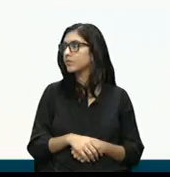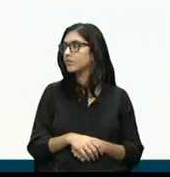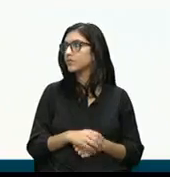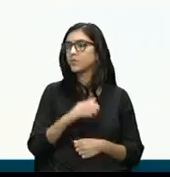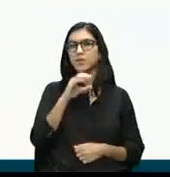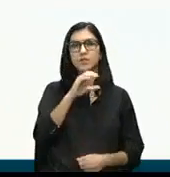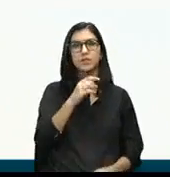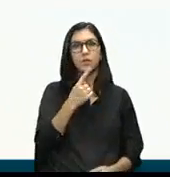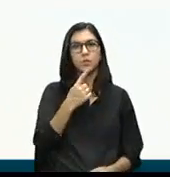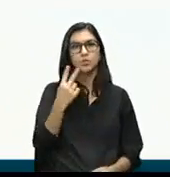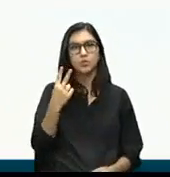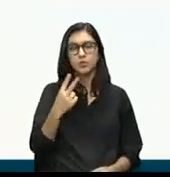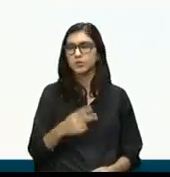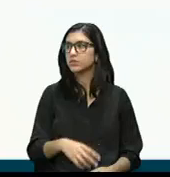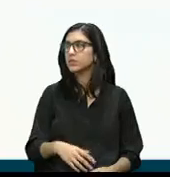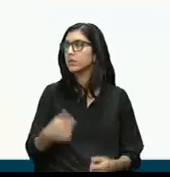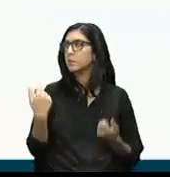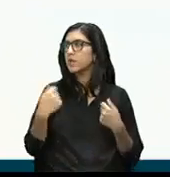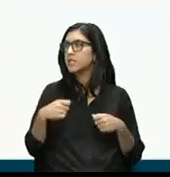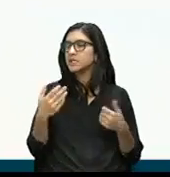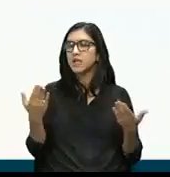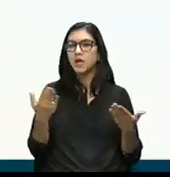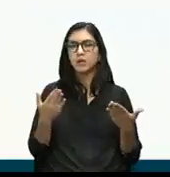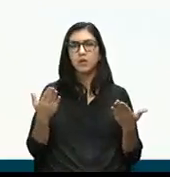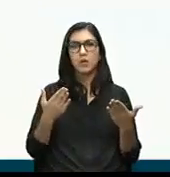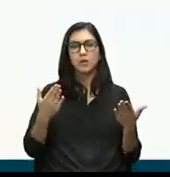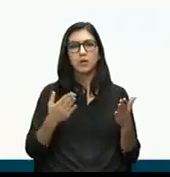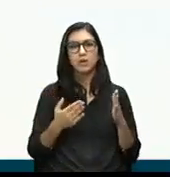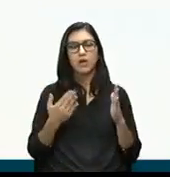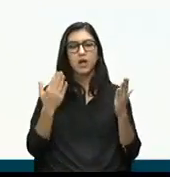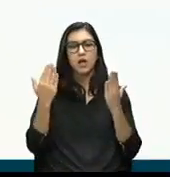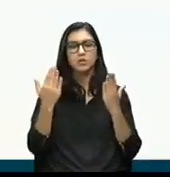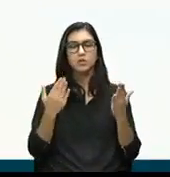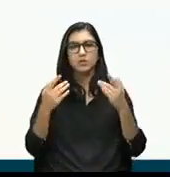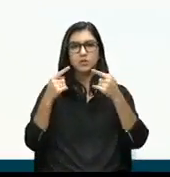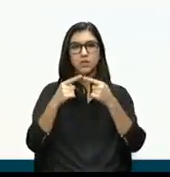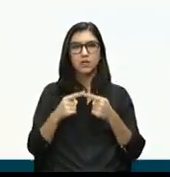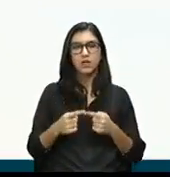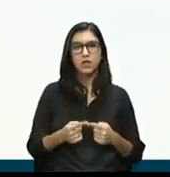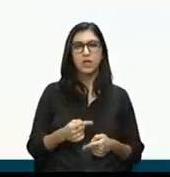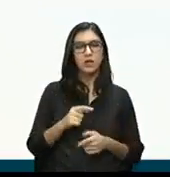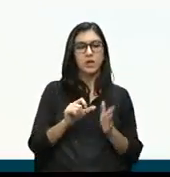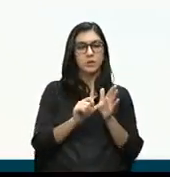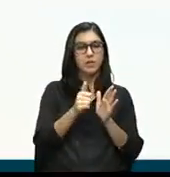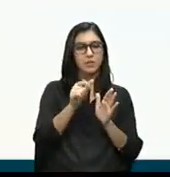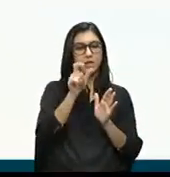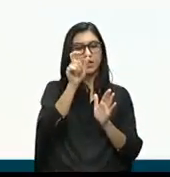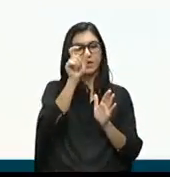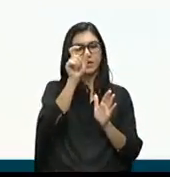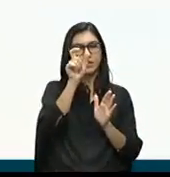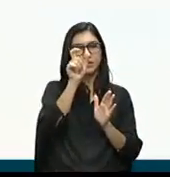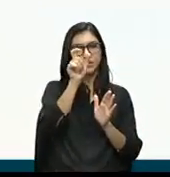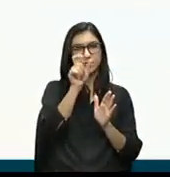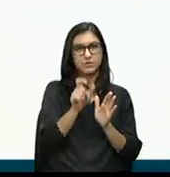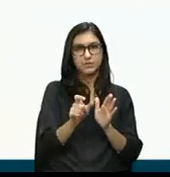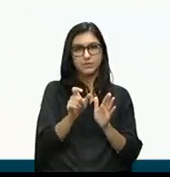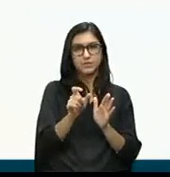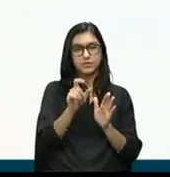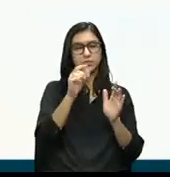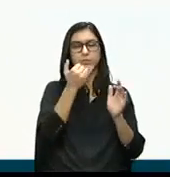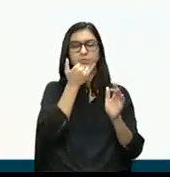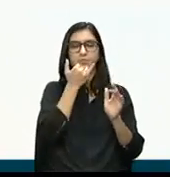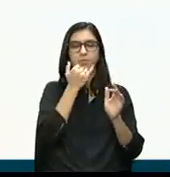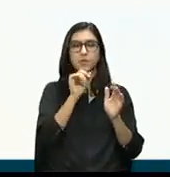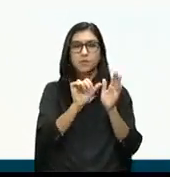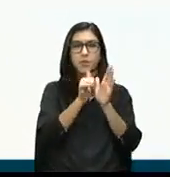coluna, C12. Então, eu vou ter que agora associar a primeira linha com a segunda